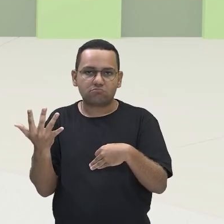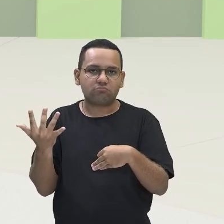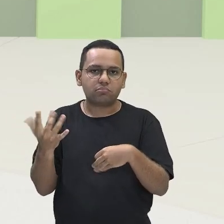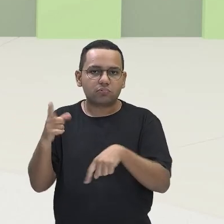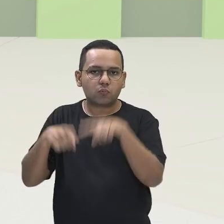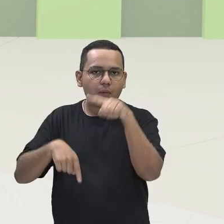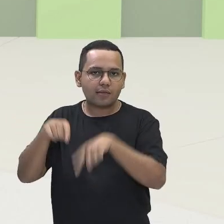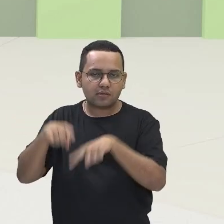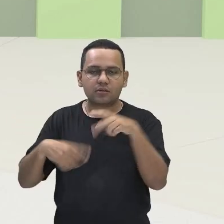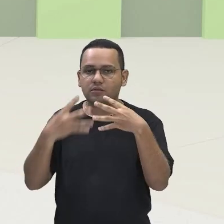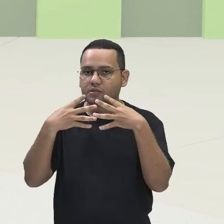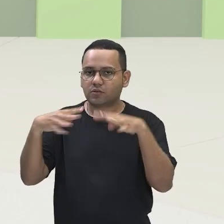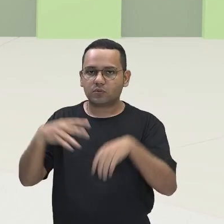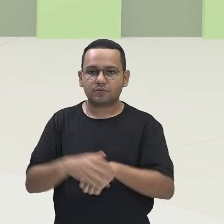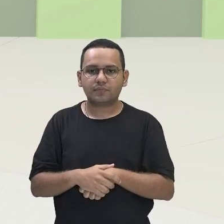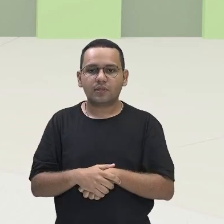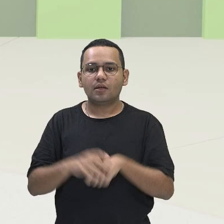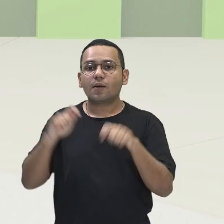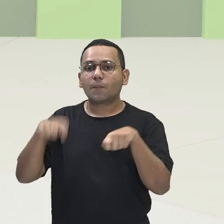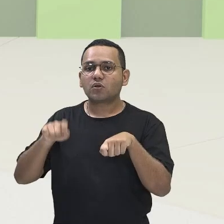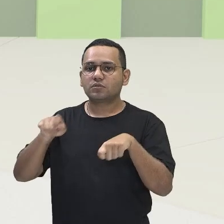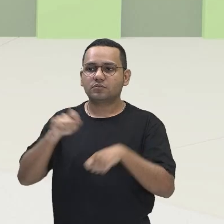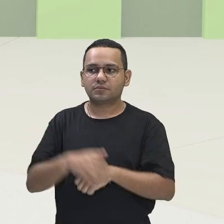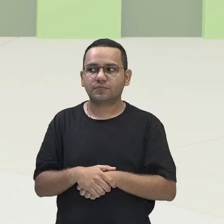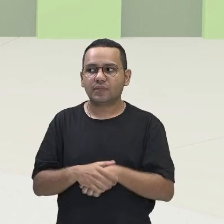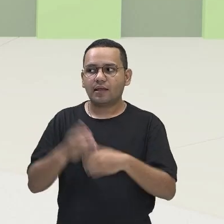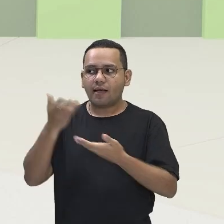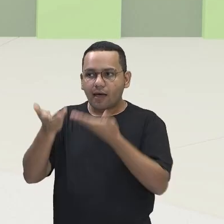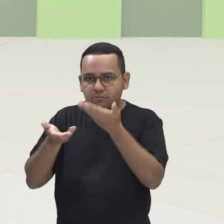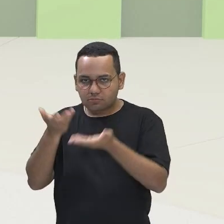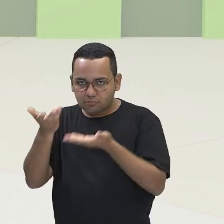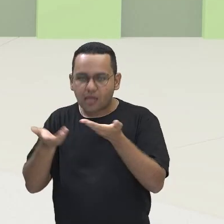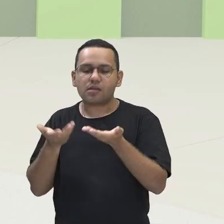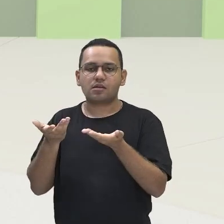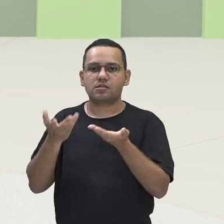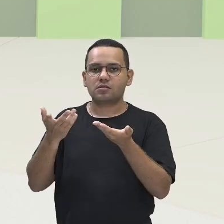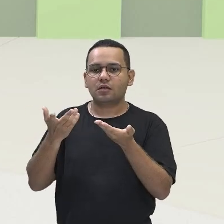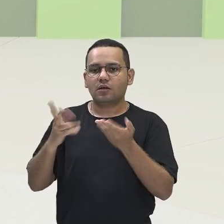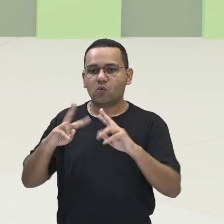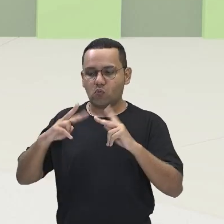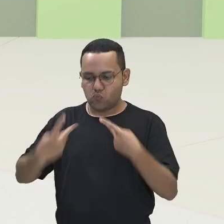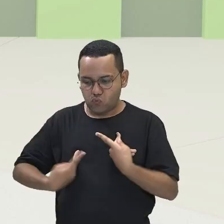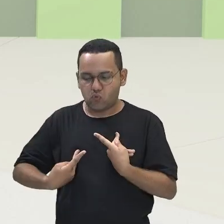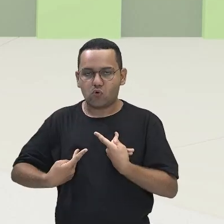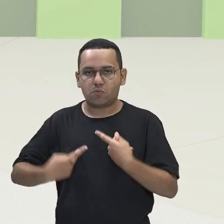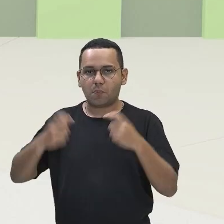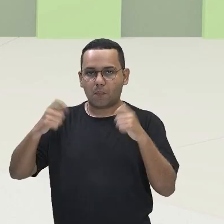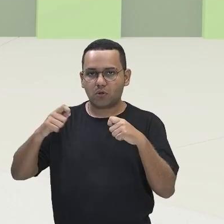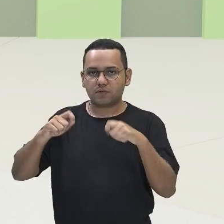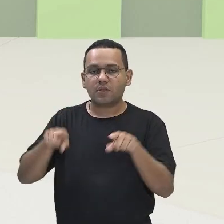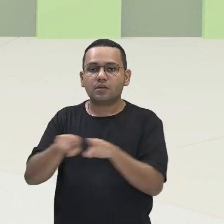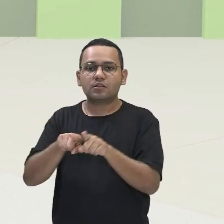que tanto atenda às necessidades humanas, né, atuais, e também fique aqueles